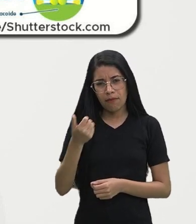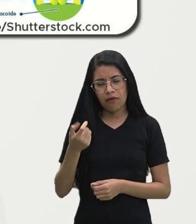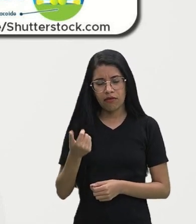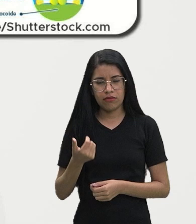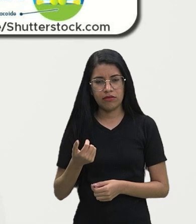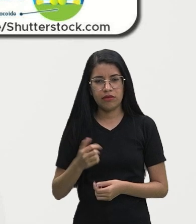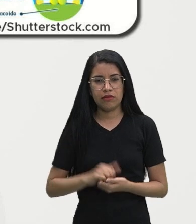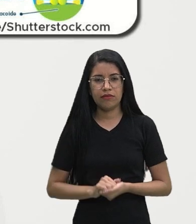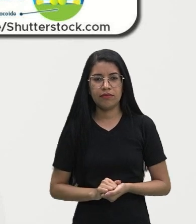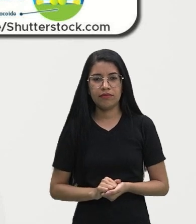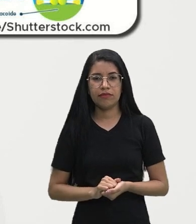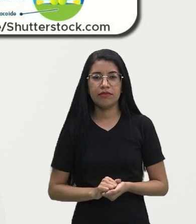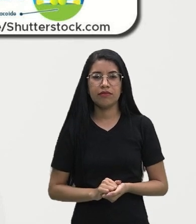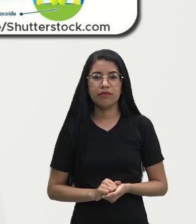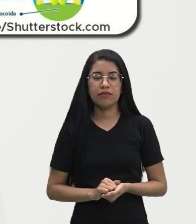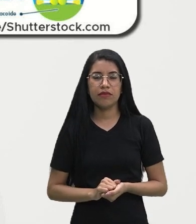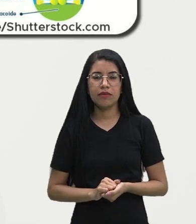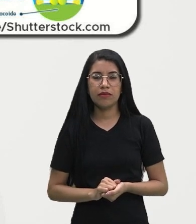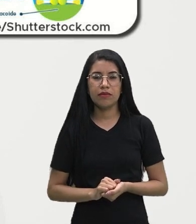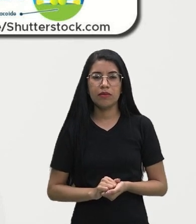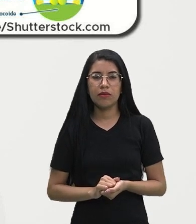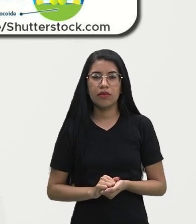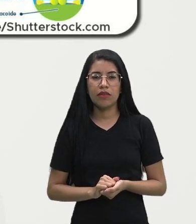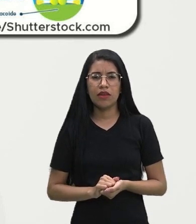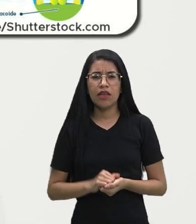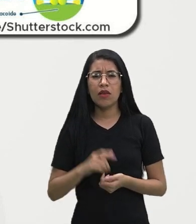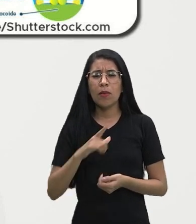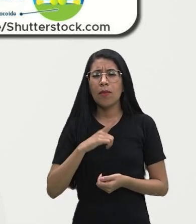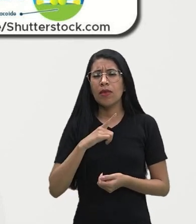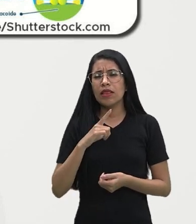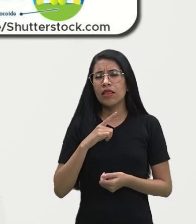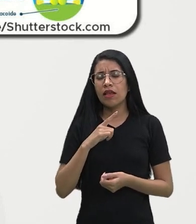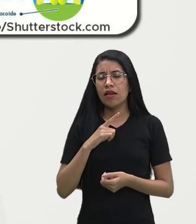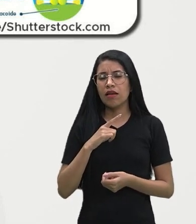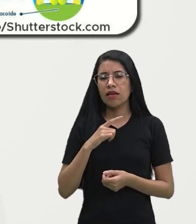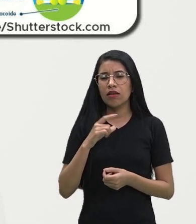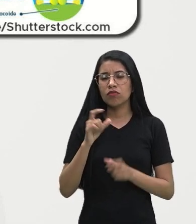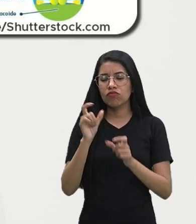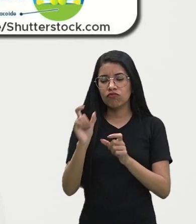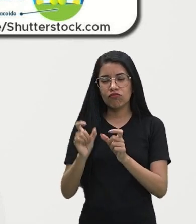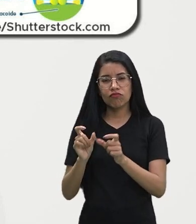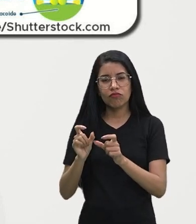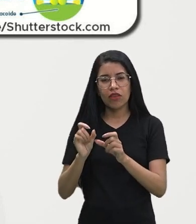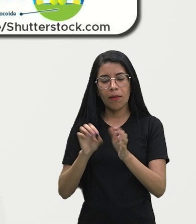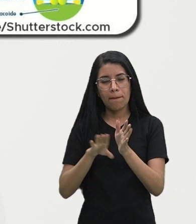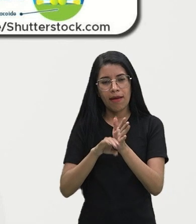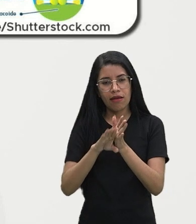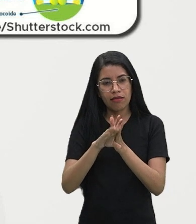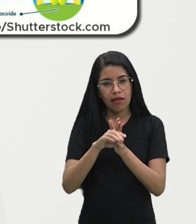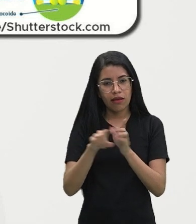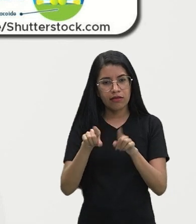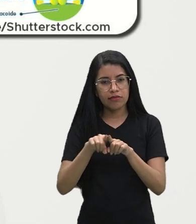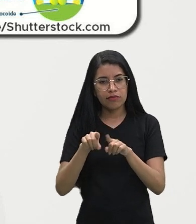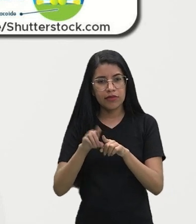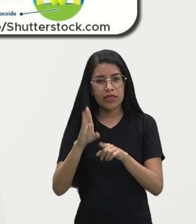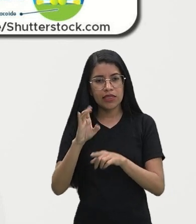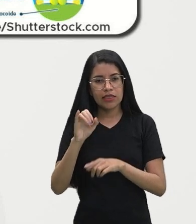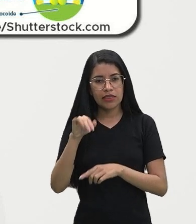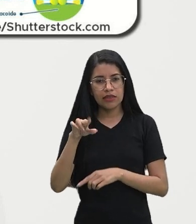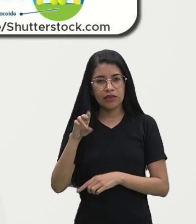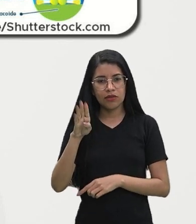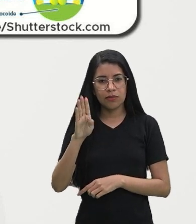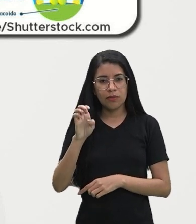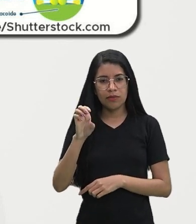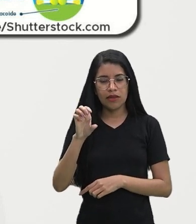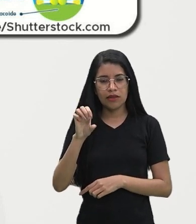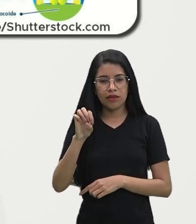quem é que tem essa célula? Quem tem são bactérias e cianobactérias. As